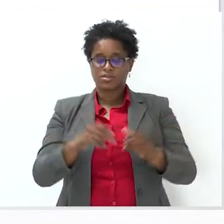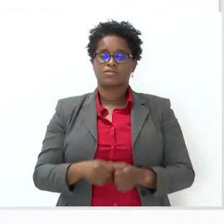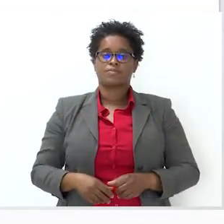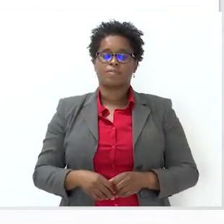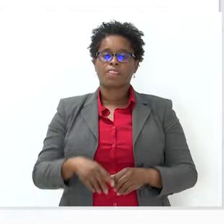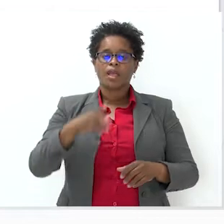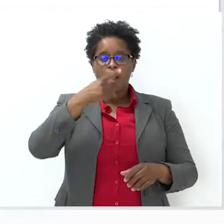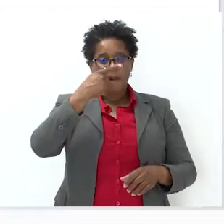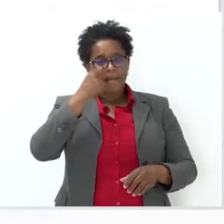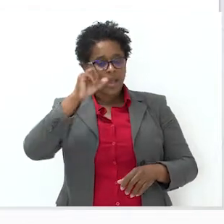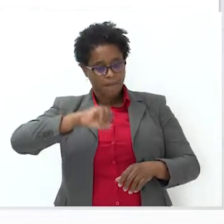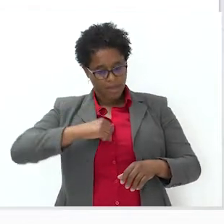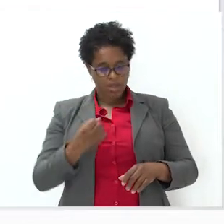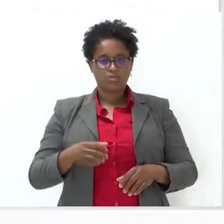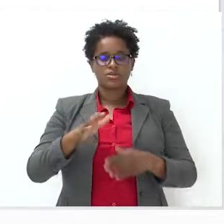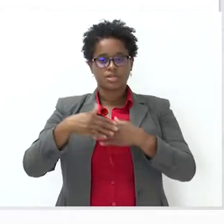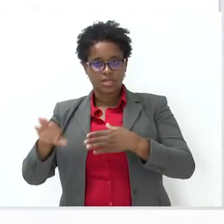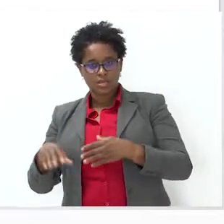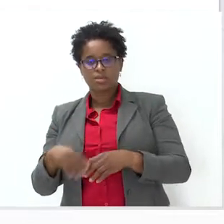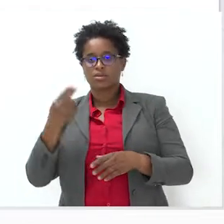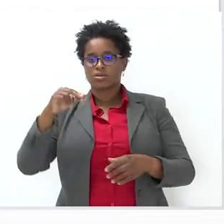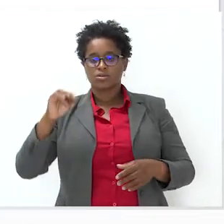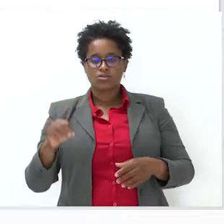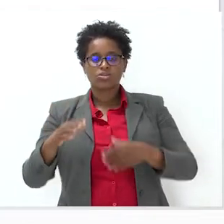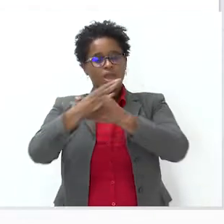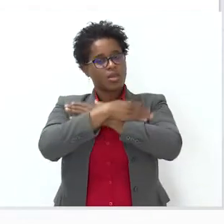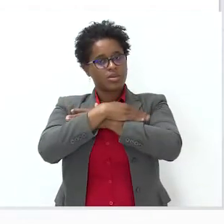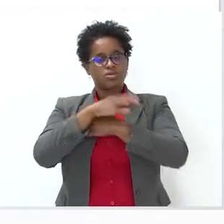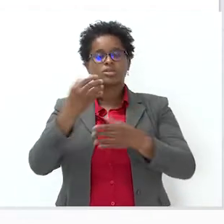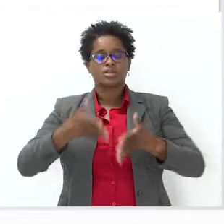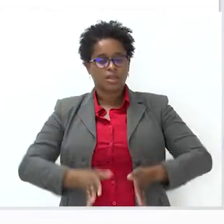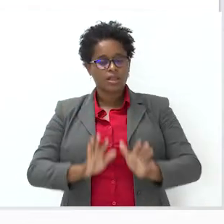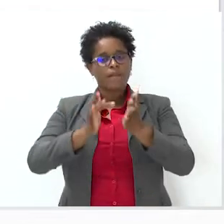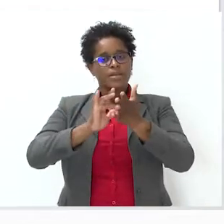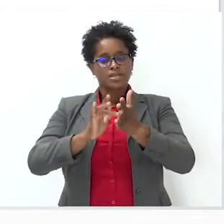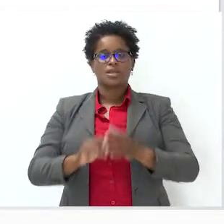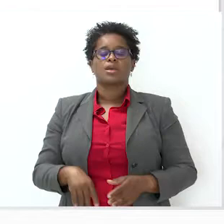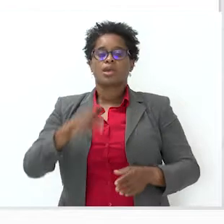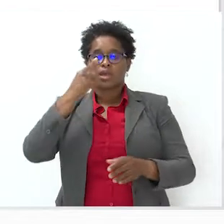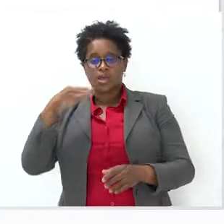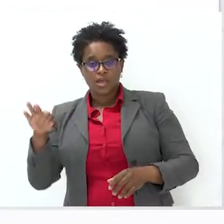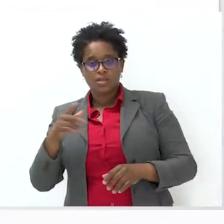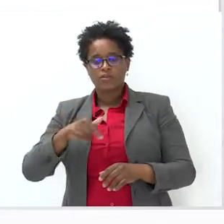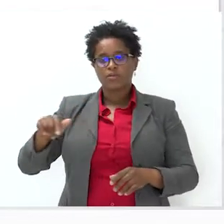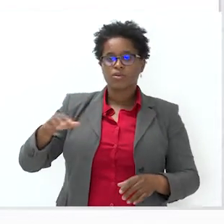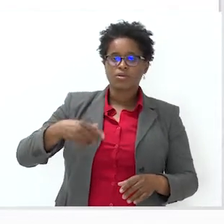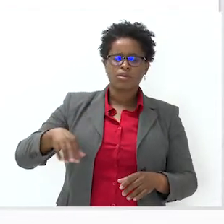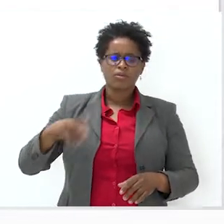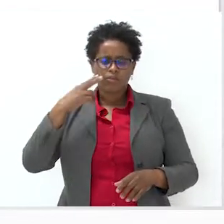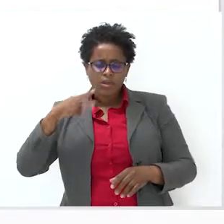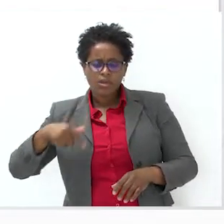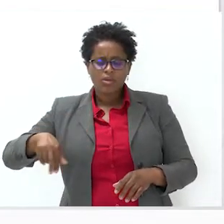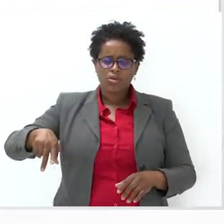meus pais saíram uns amigos brasileiros. Eles percorreram o parque